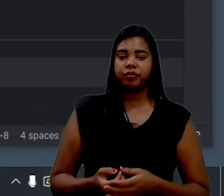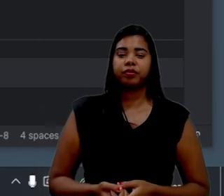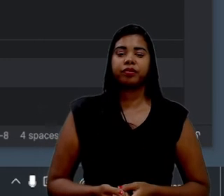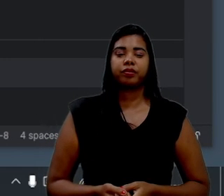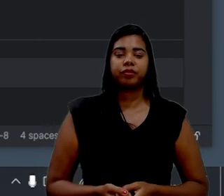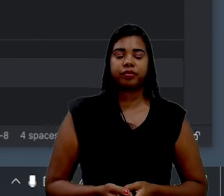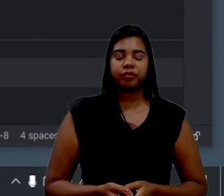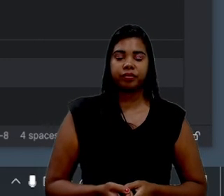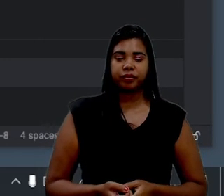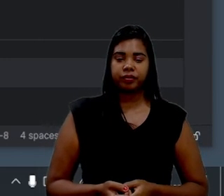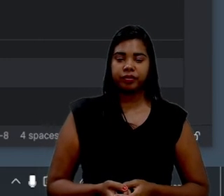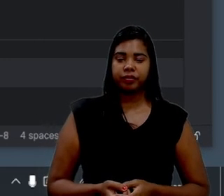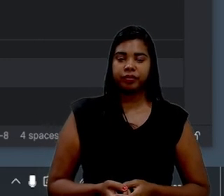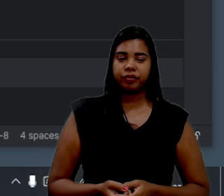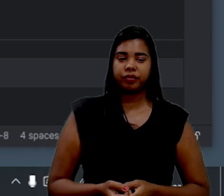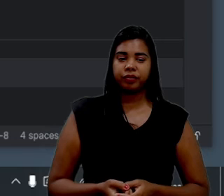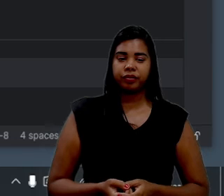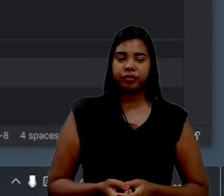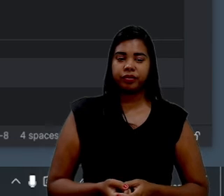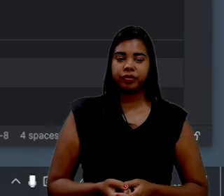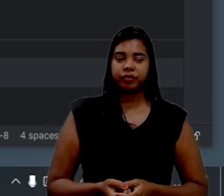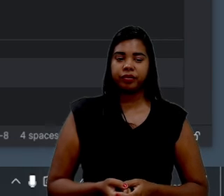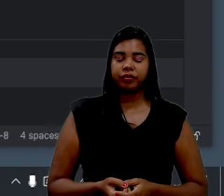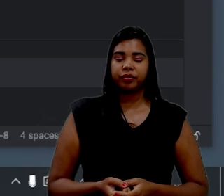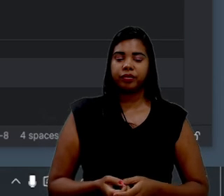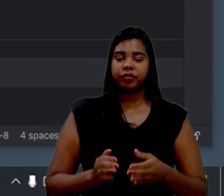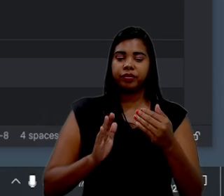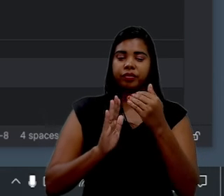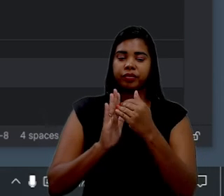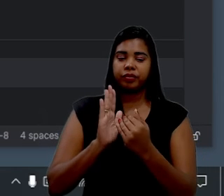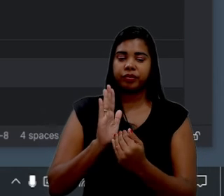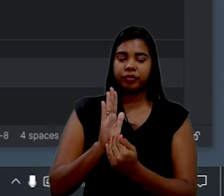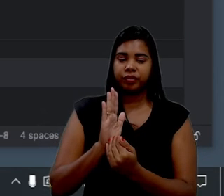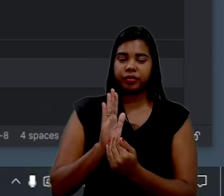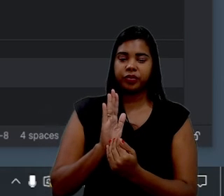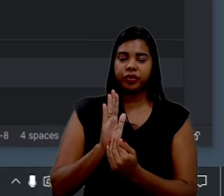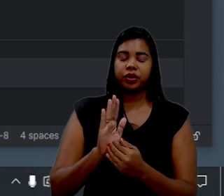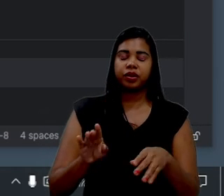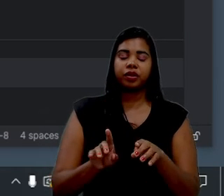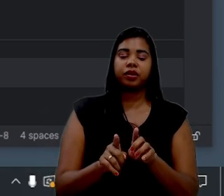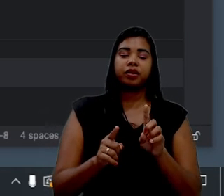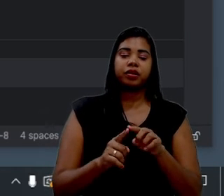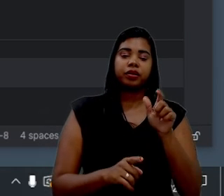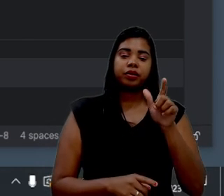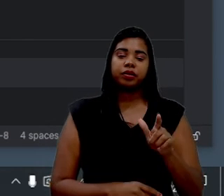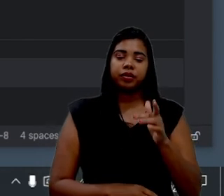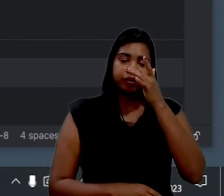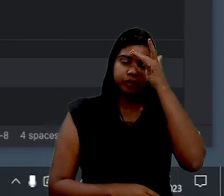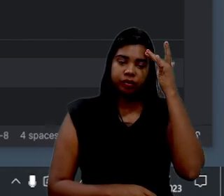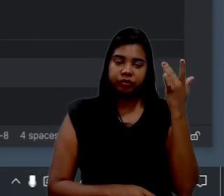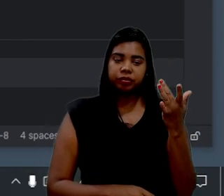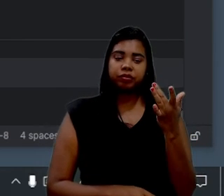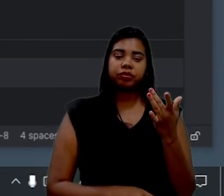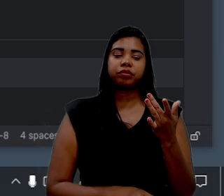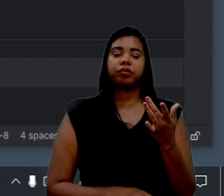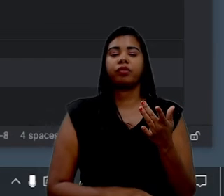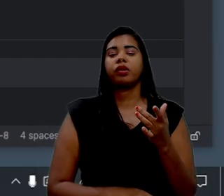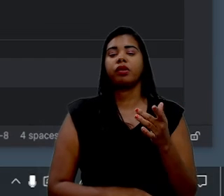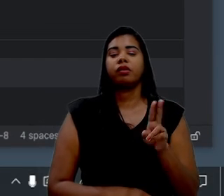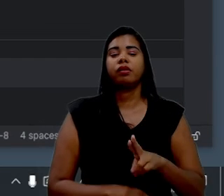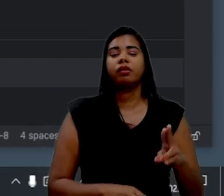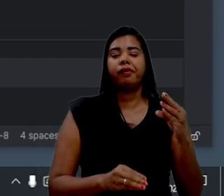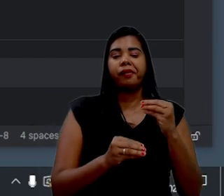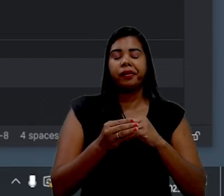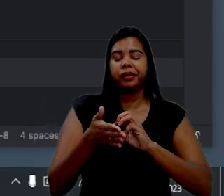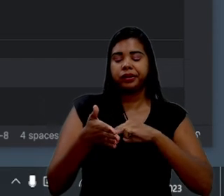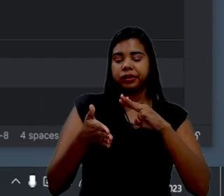def cadastrar o usuário é a outra classe, né, outra função, o método é a mesma coisa que a gente